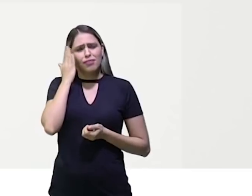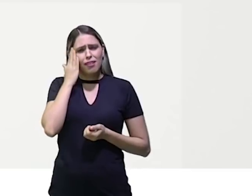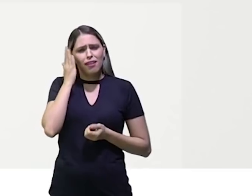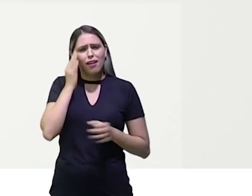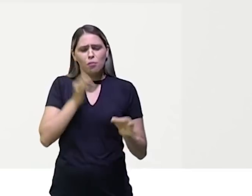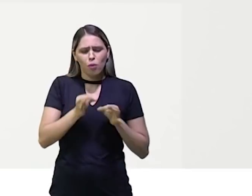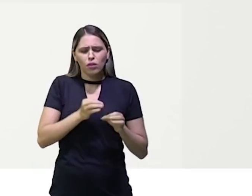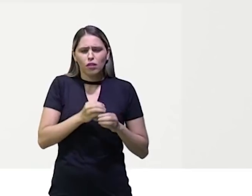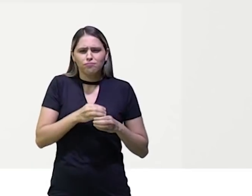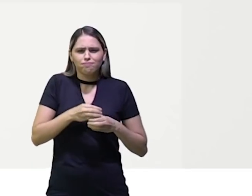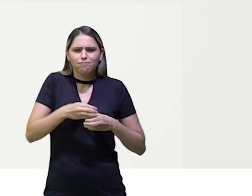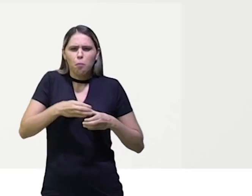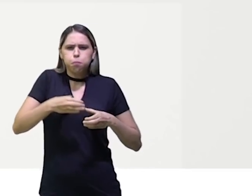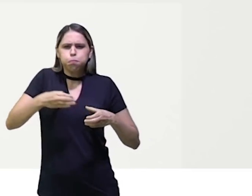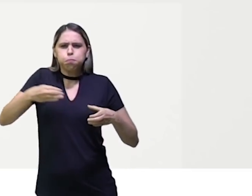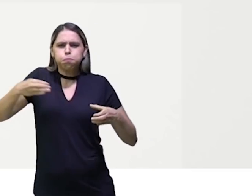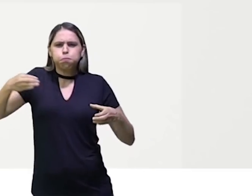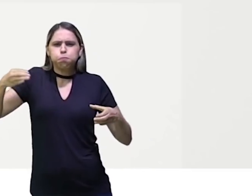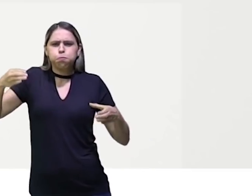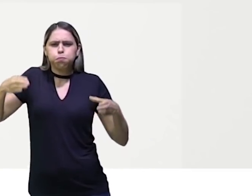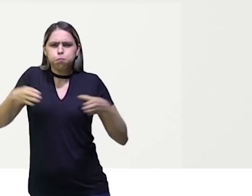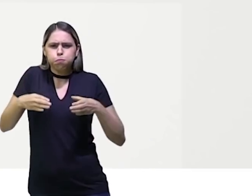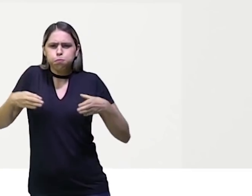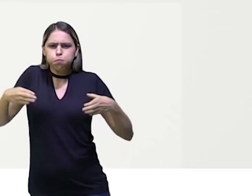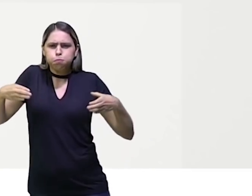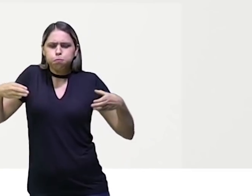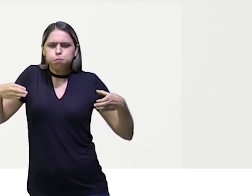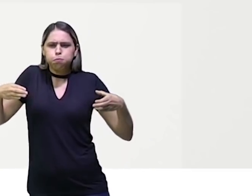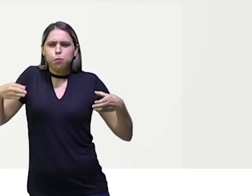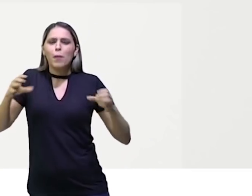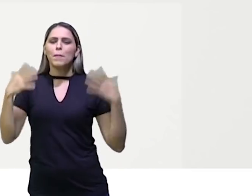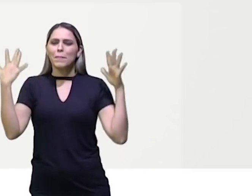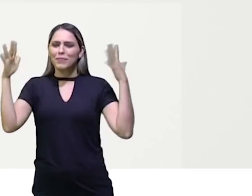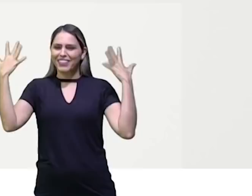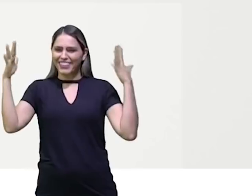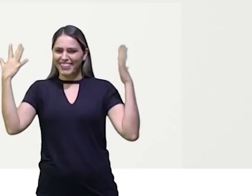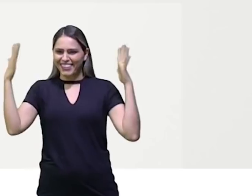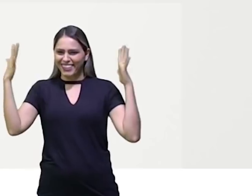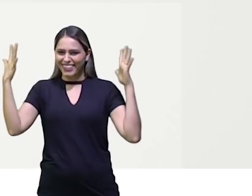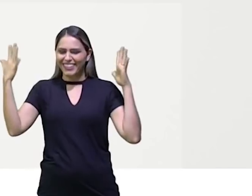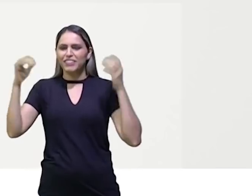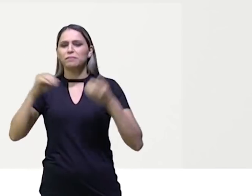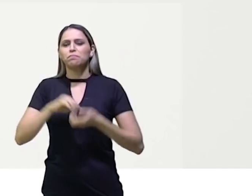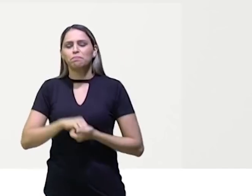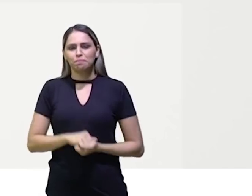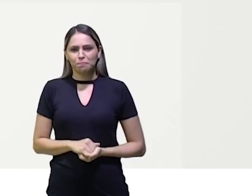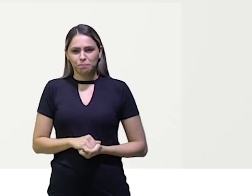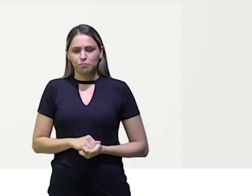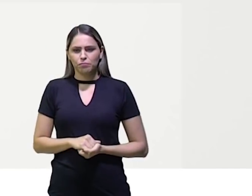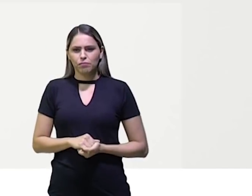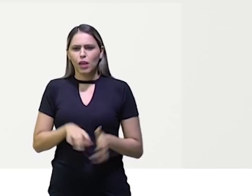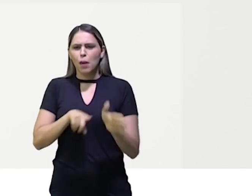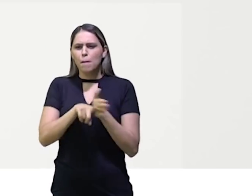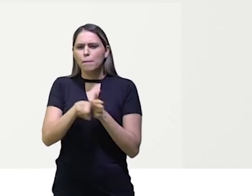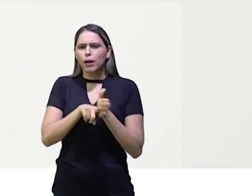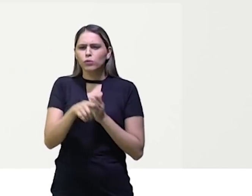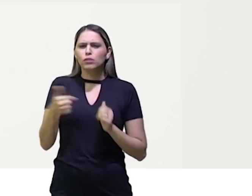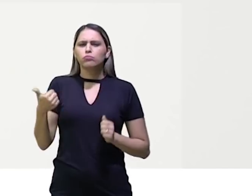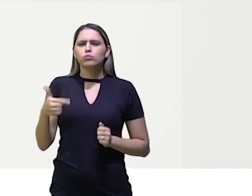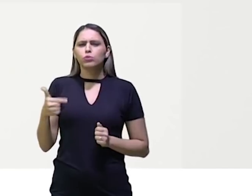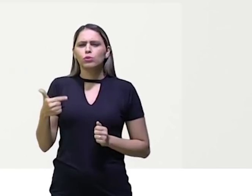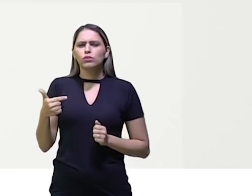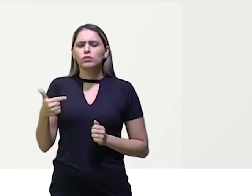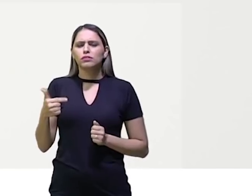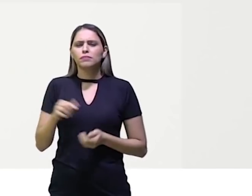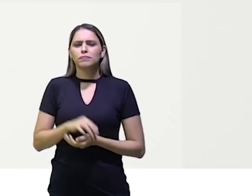crescente. Acertou. Parabéns para você. E a nossa segunda pergunta era essa.